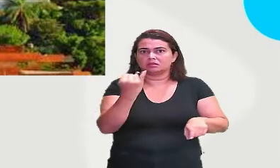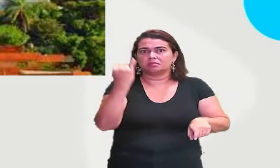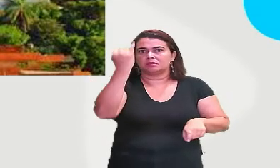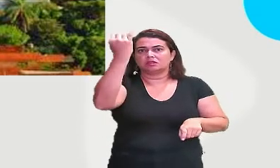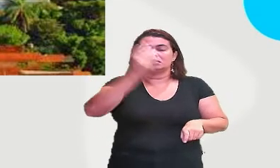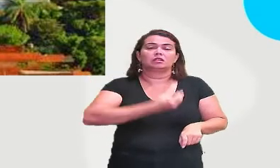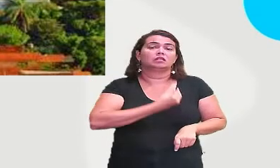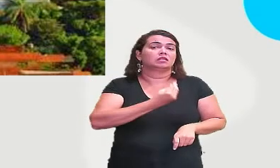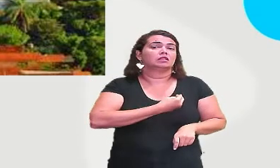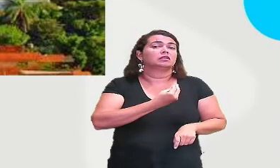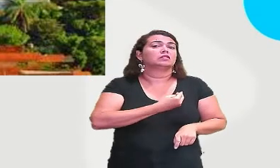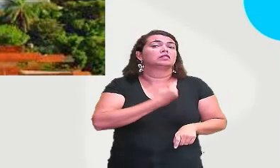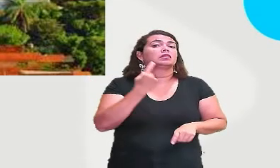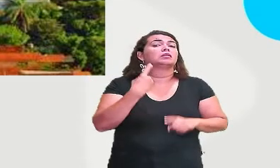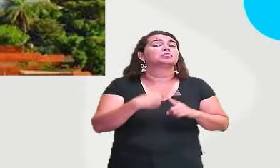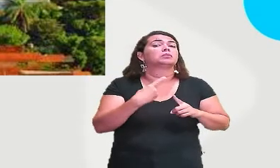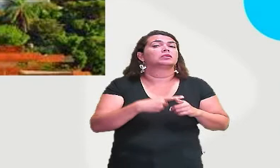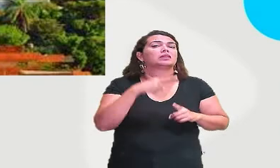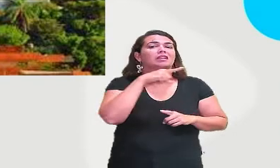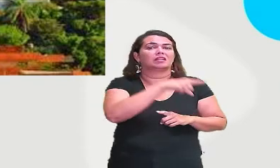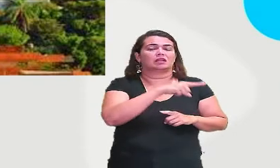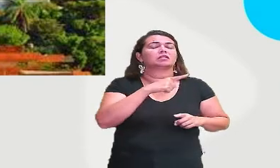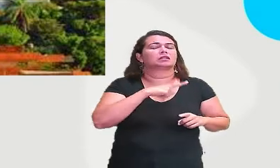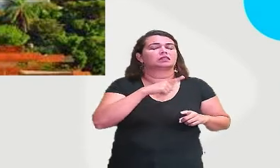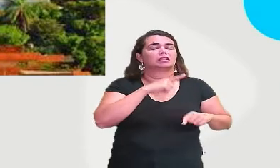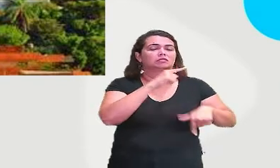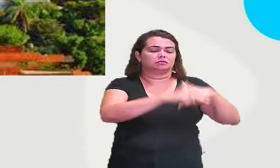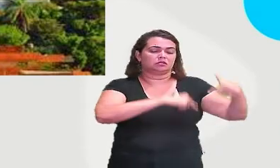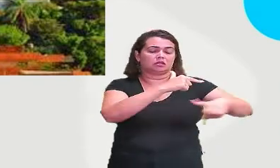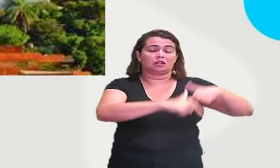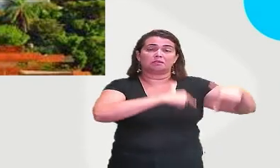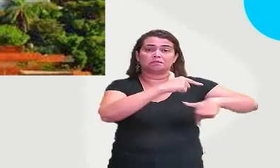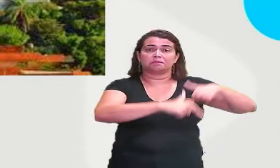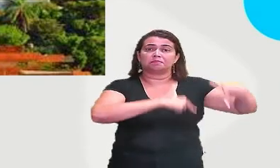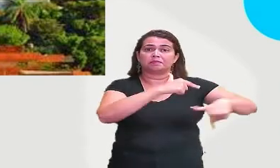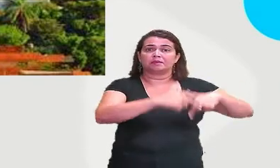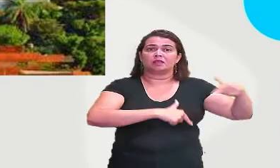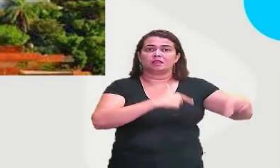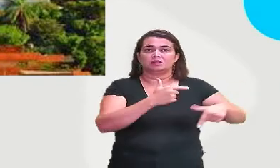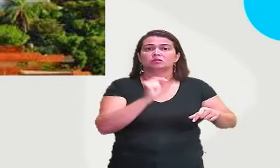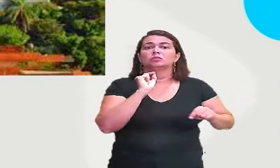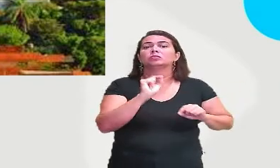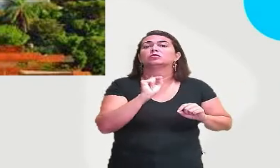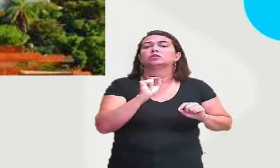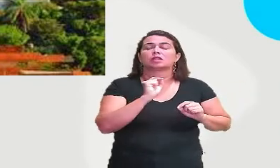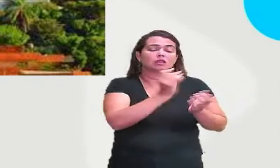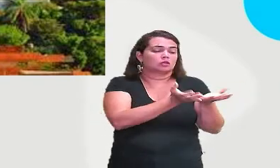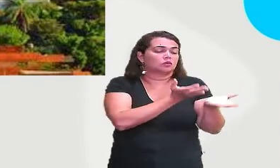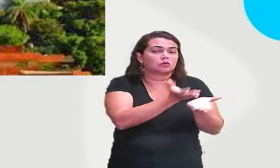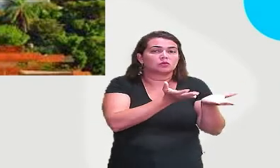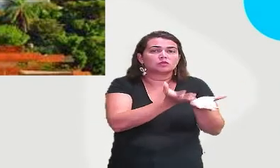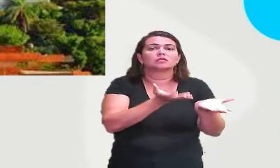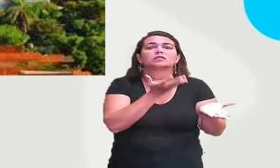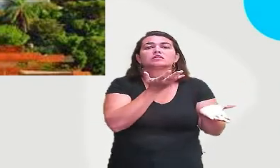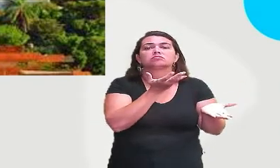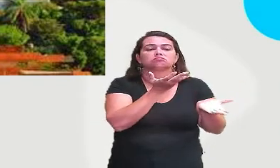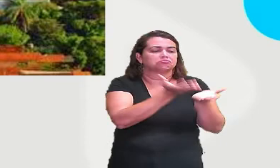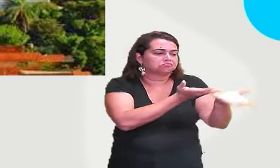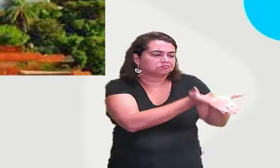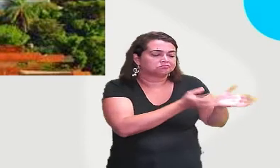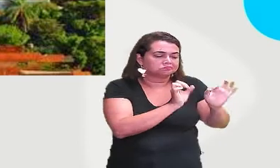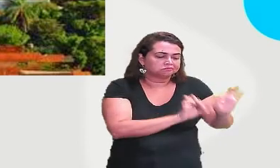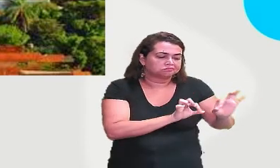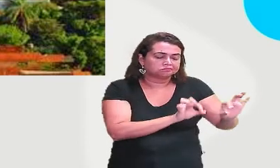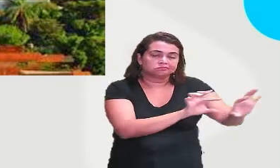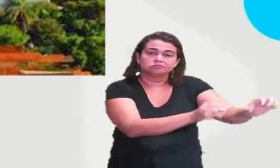pois nela são desenvolvidas atividades agropecuárias, como o cultivo de vários alimentos,